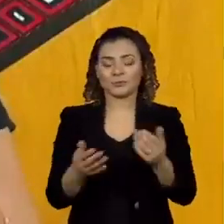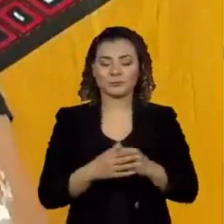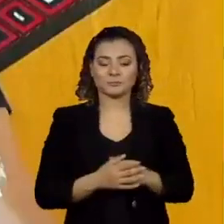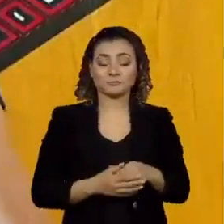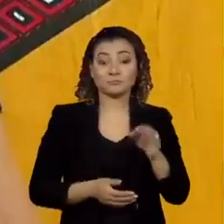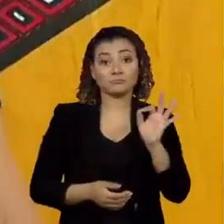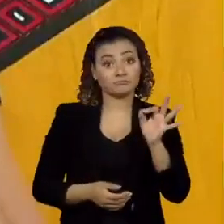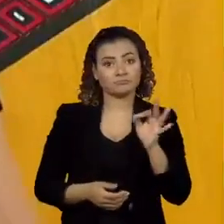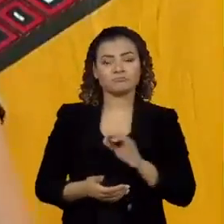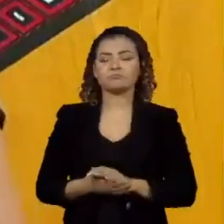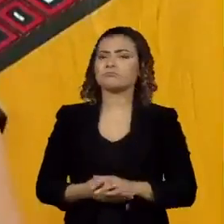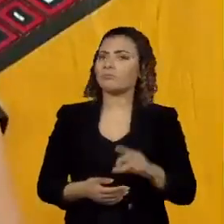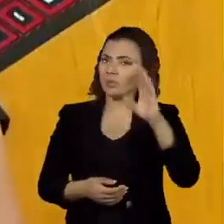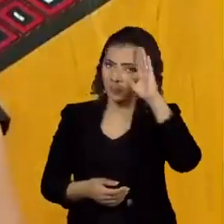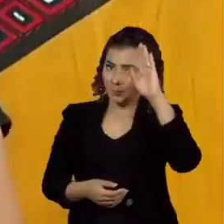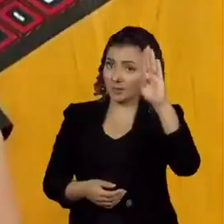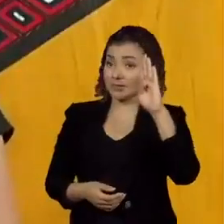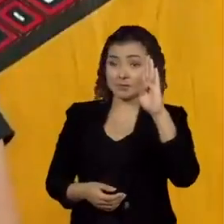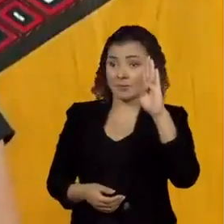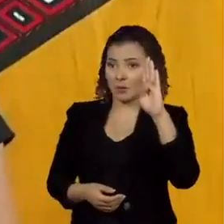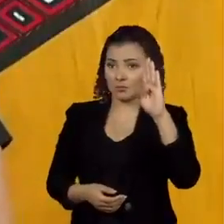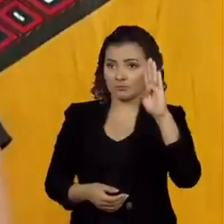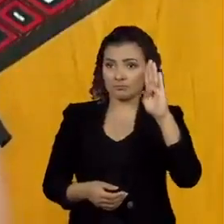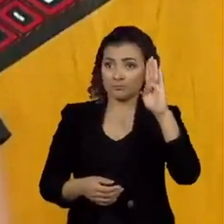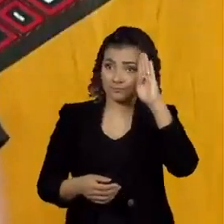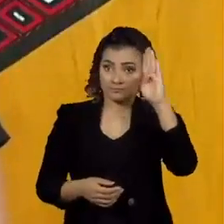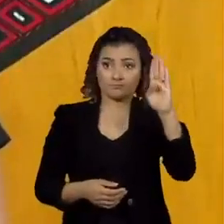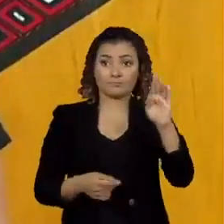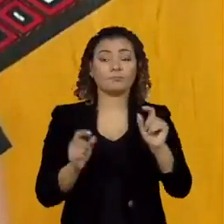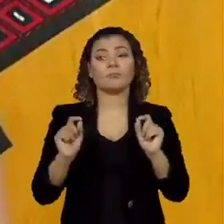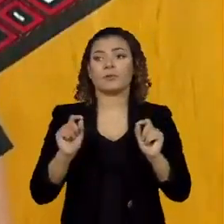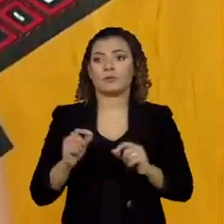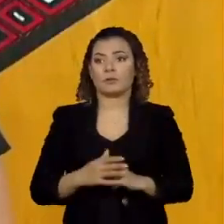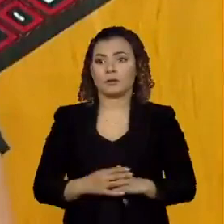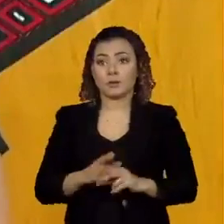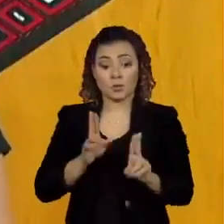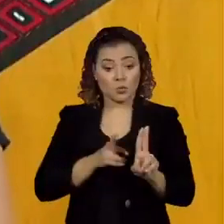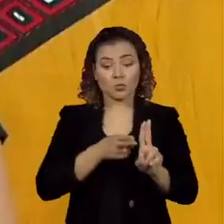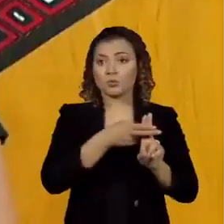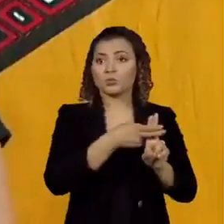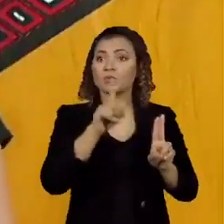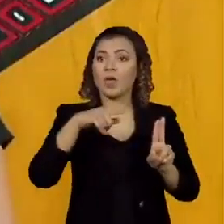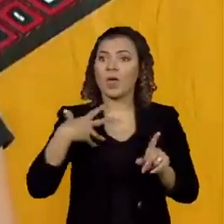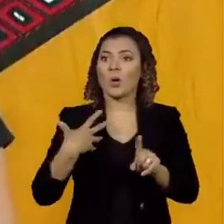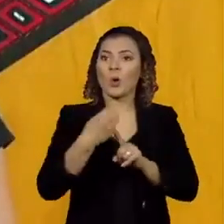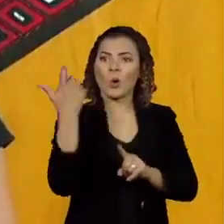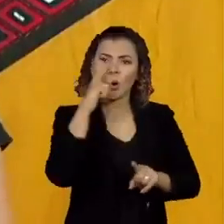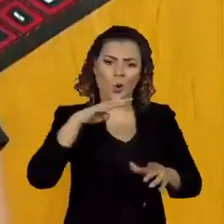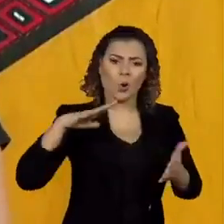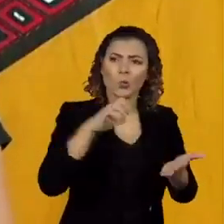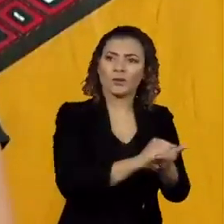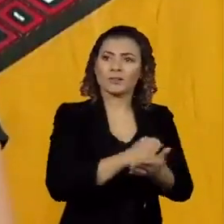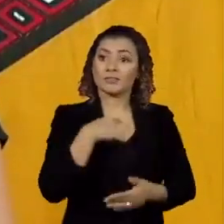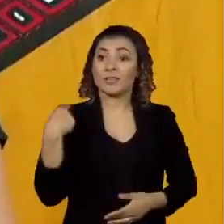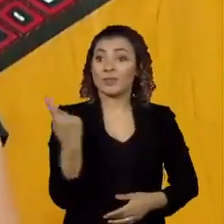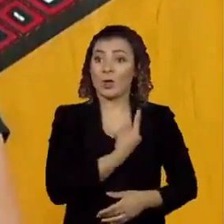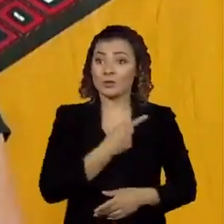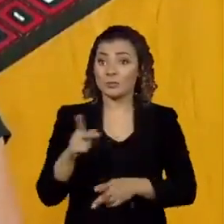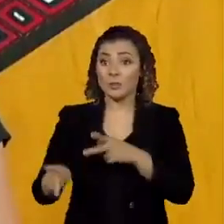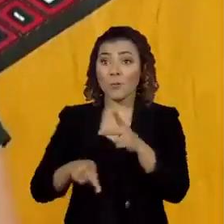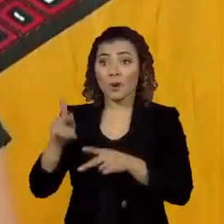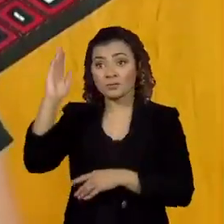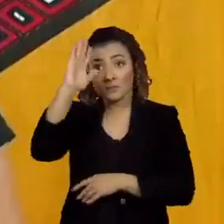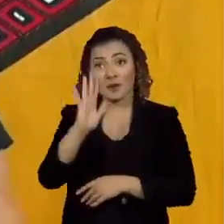preciso, um primeiro aspecto que é preciso marcar é que o SUS é uma conquista nossa, da